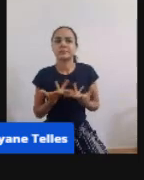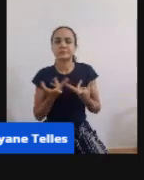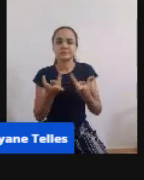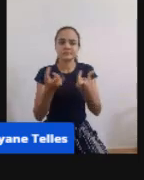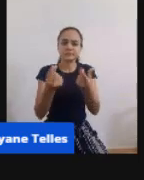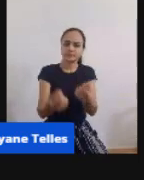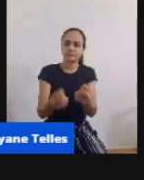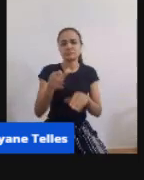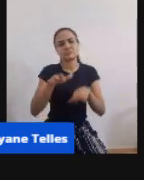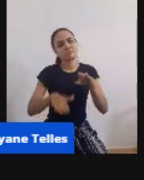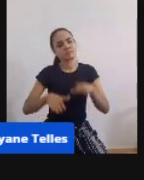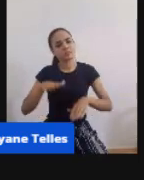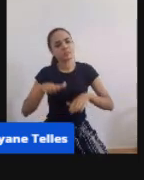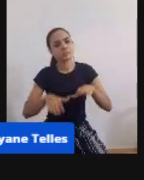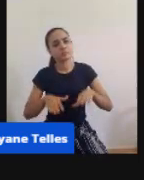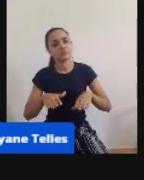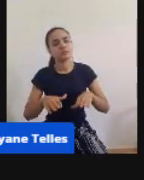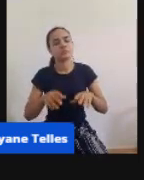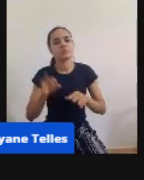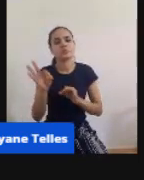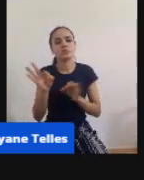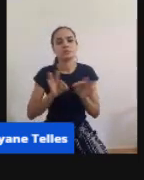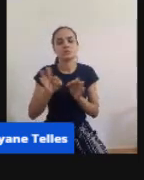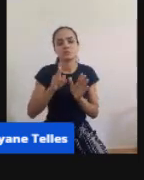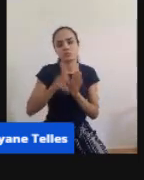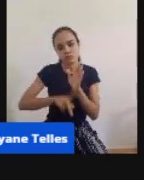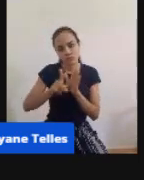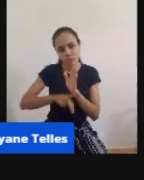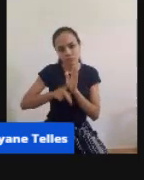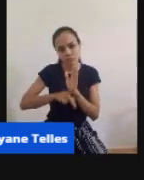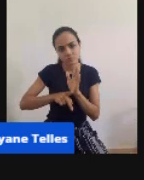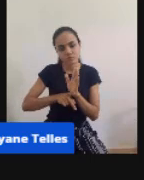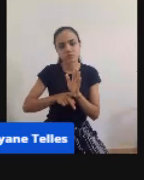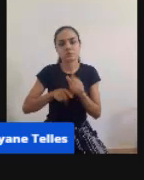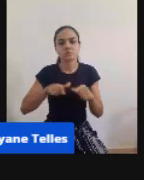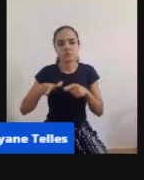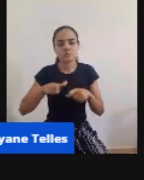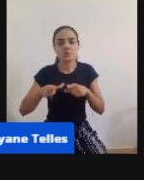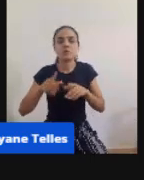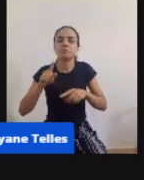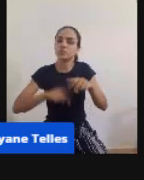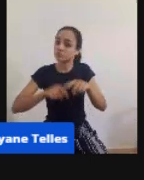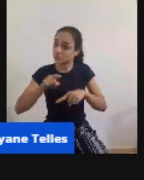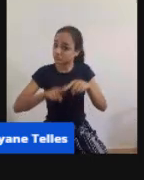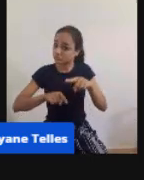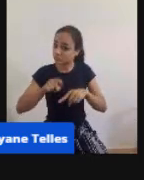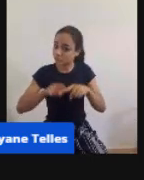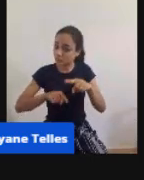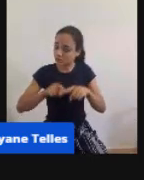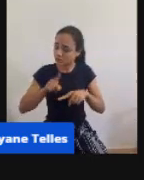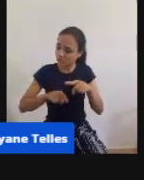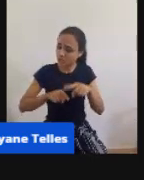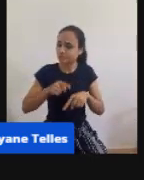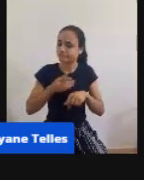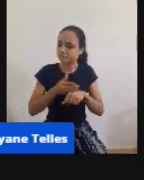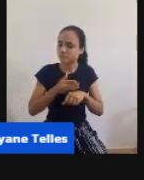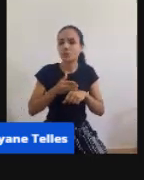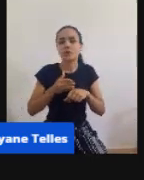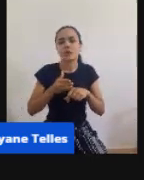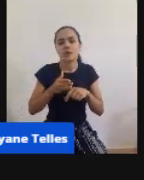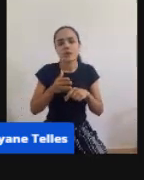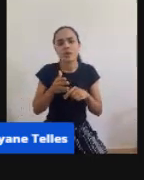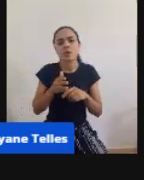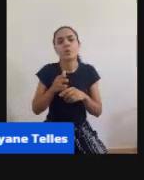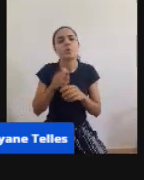um planejamento para trabalhar um material para desenvolver toda uma habilidade. Normalmente, os